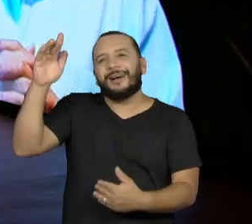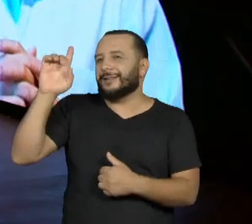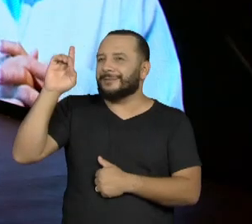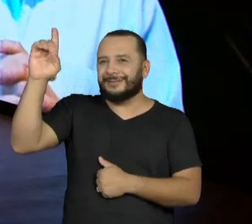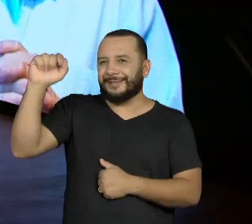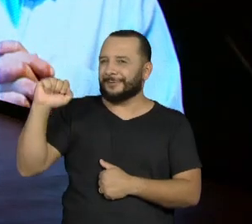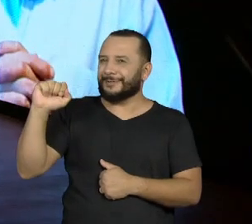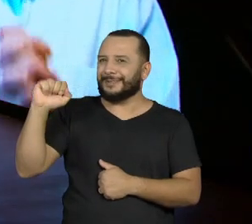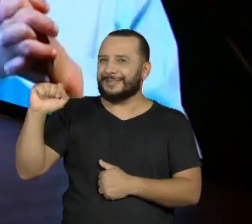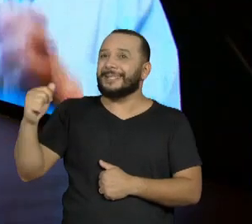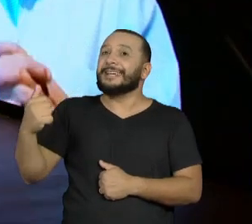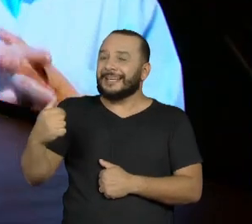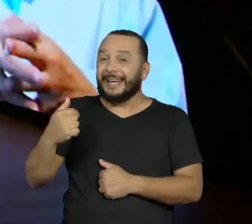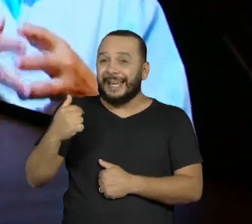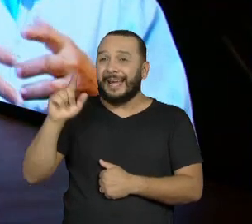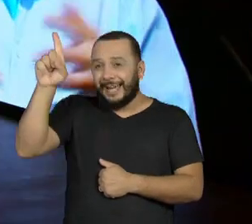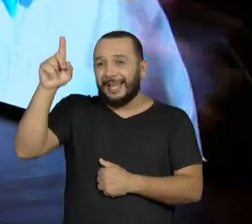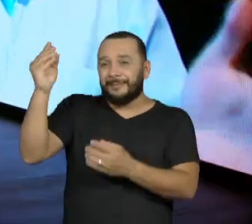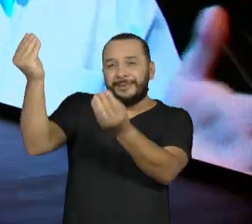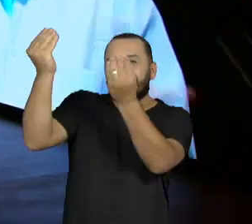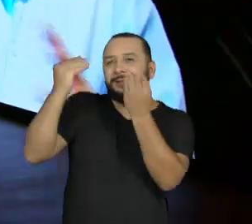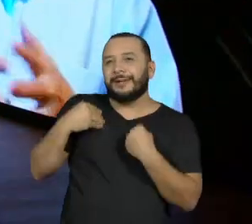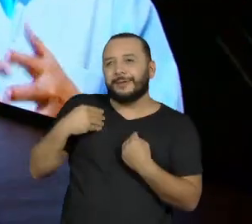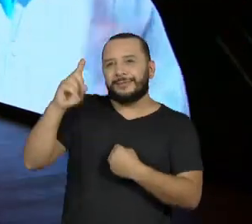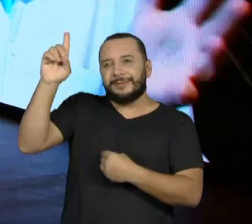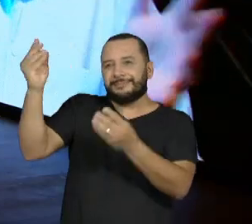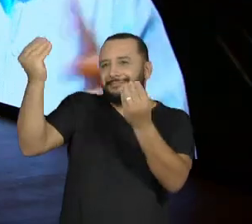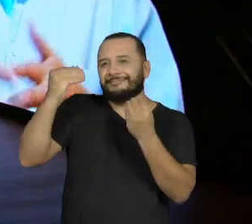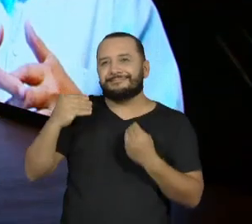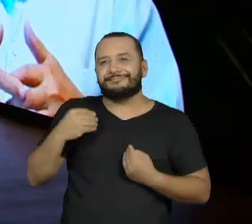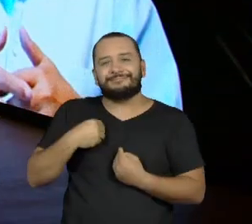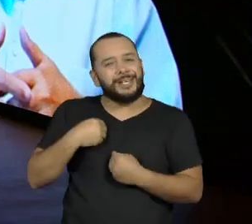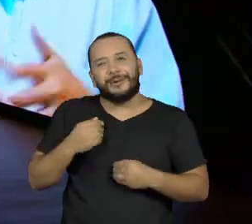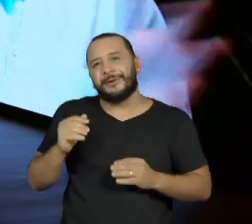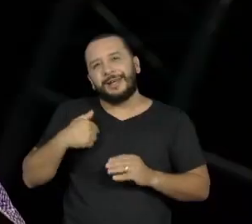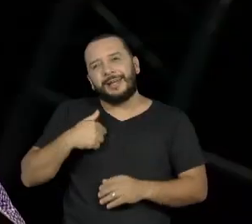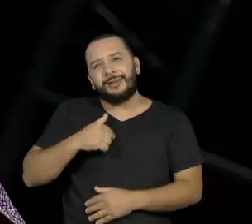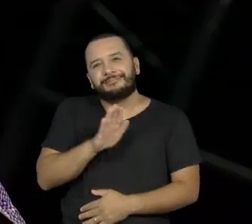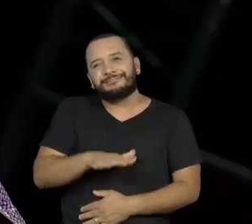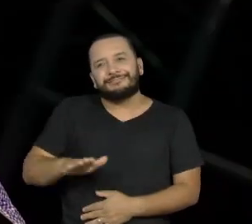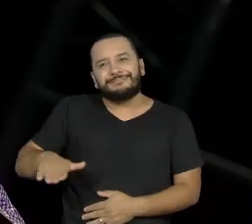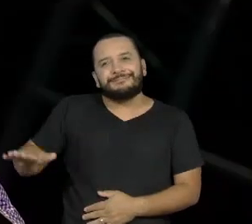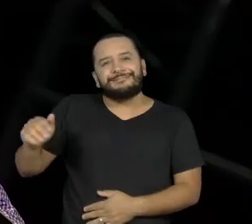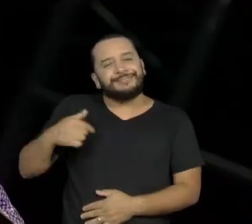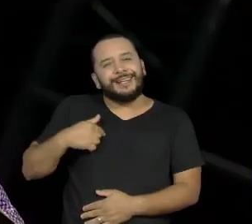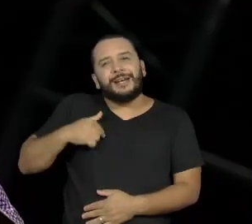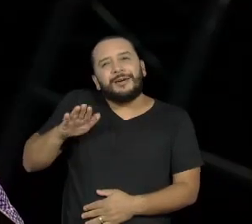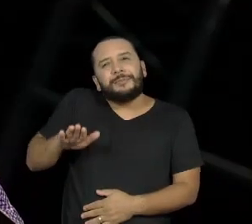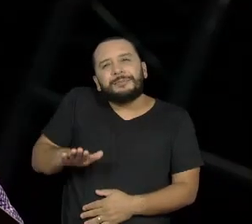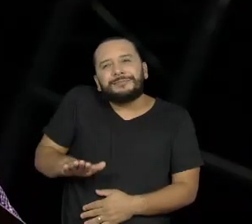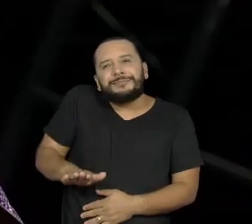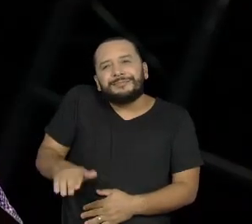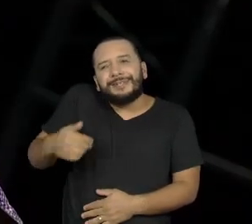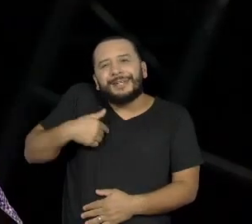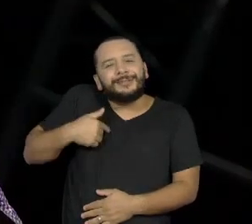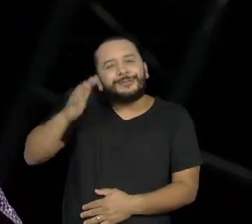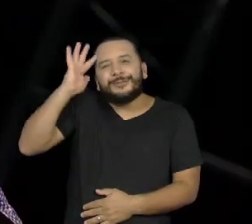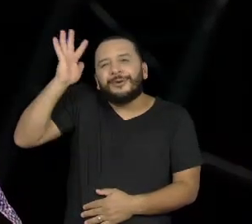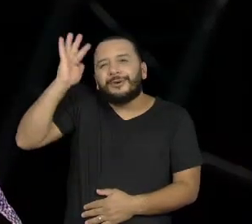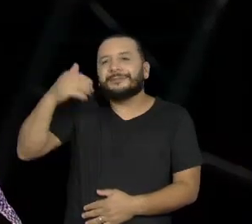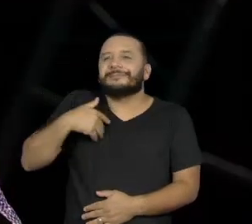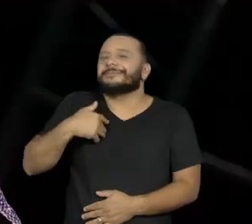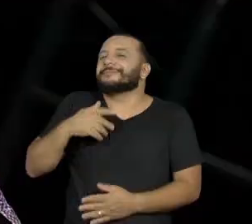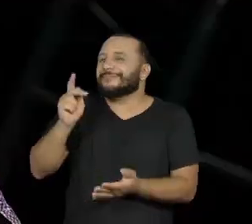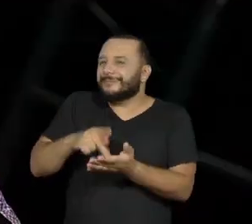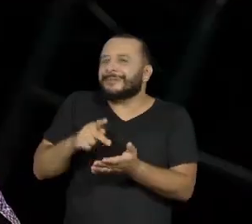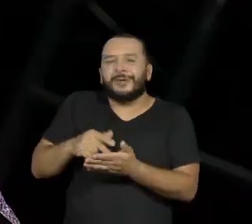ele adivinhou o meu pensamento, ele me deu a infância que eu sonhava, que eu não vou esquecer nunca mais, e tenho